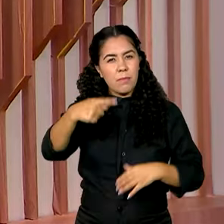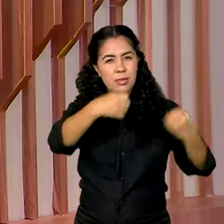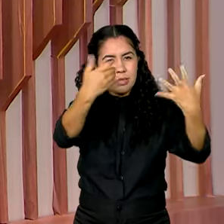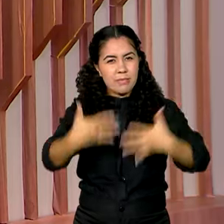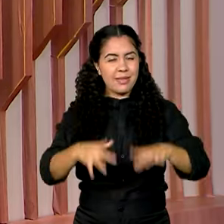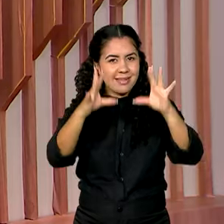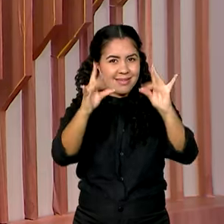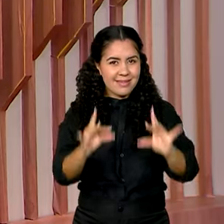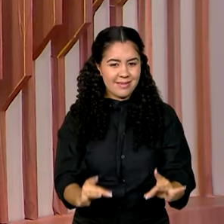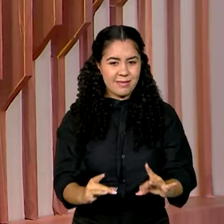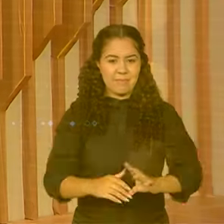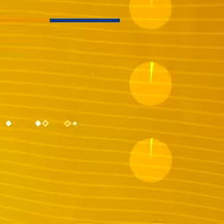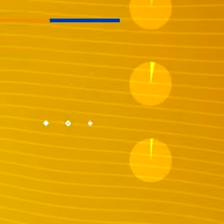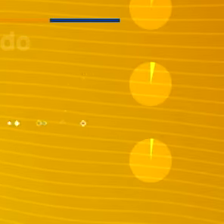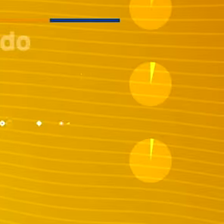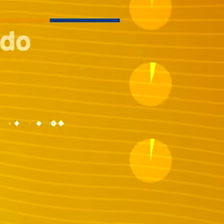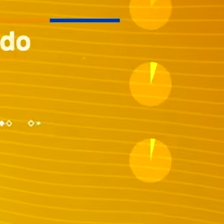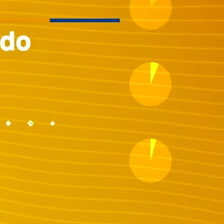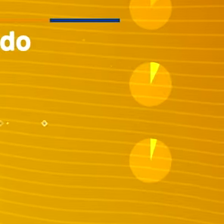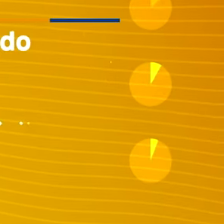confere já já.